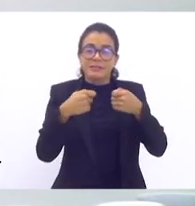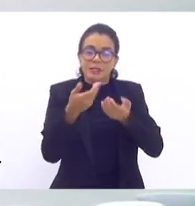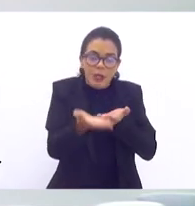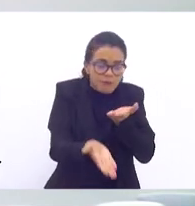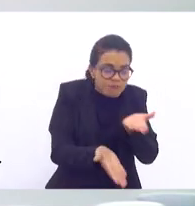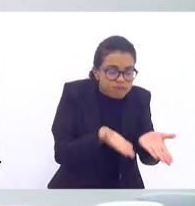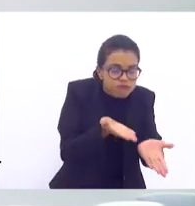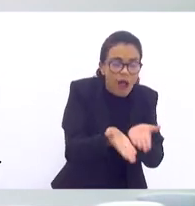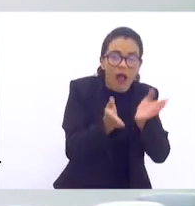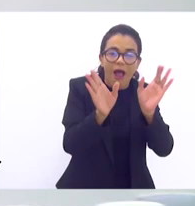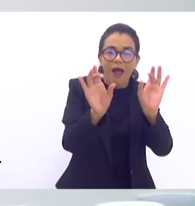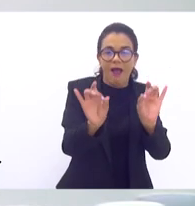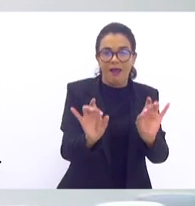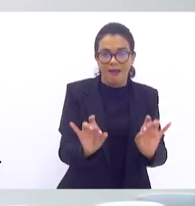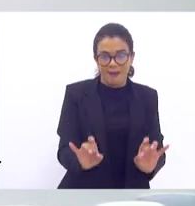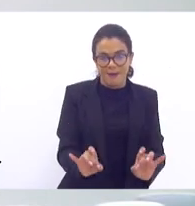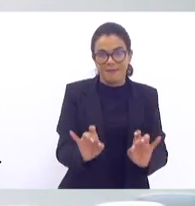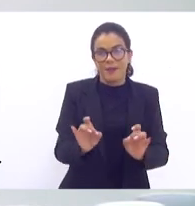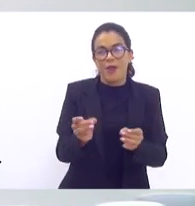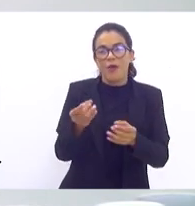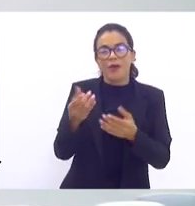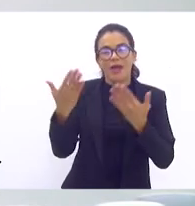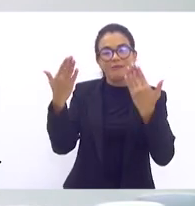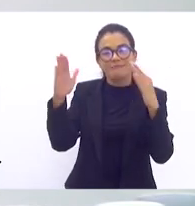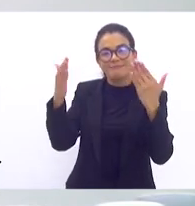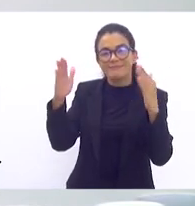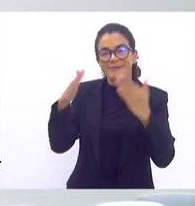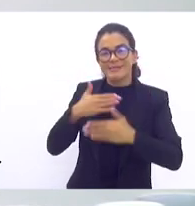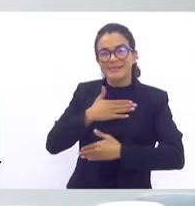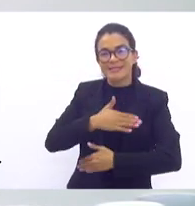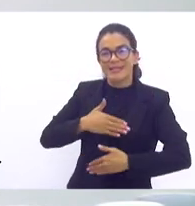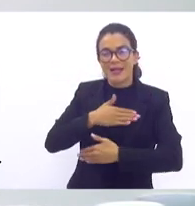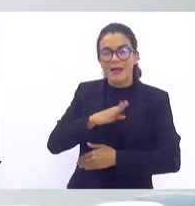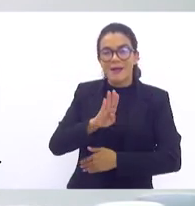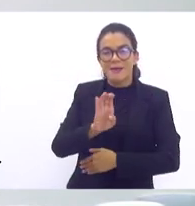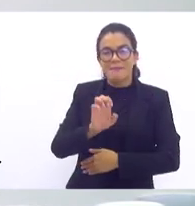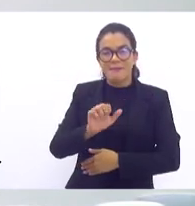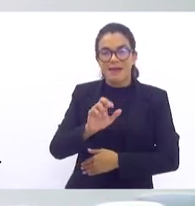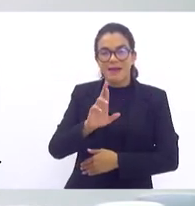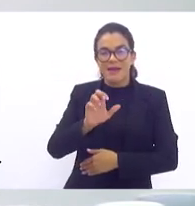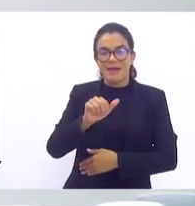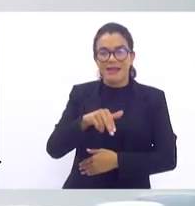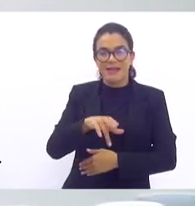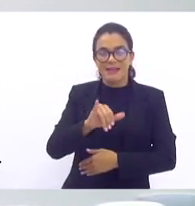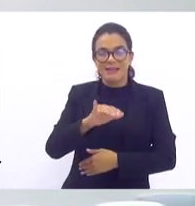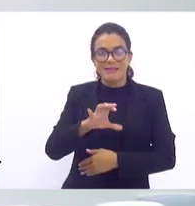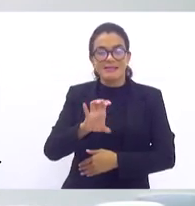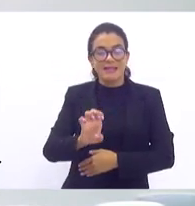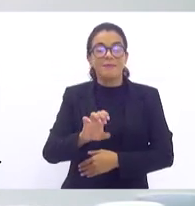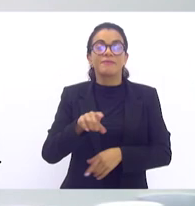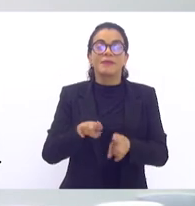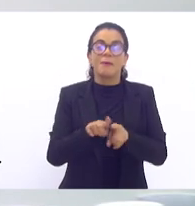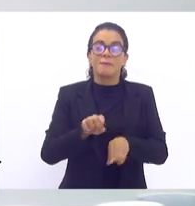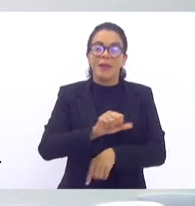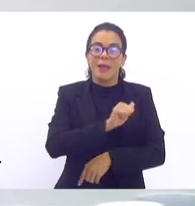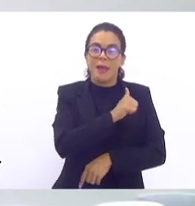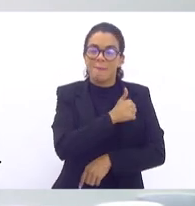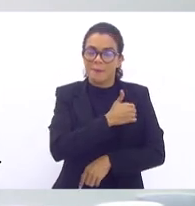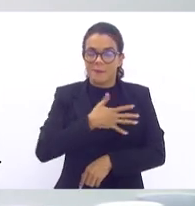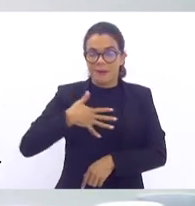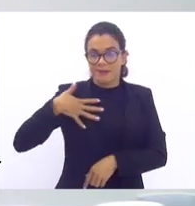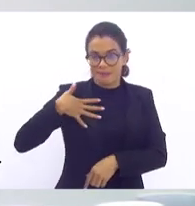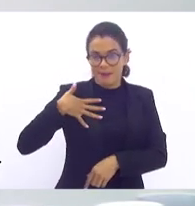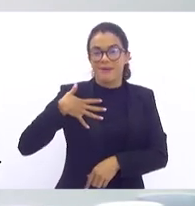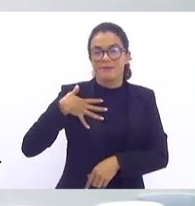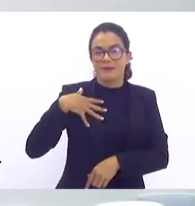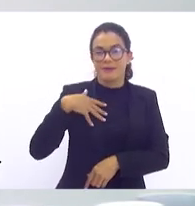eu quero saudar aqui a Berenice tá aqui também a primeira dama lá de Itaboraí a Pâmela e